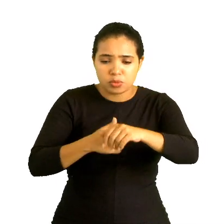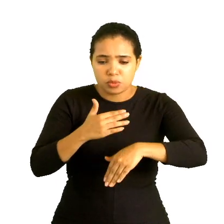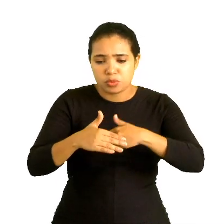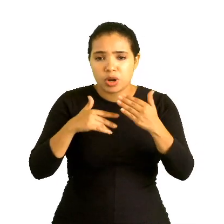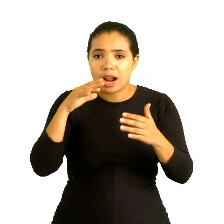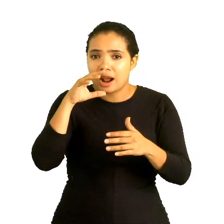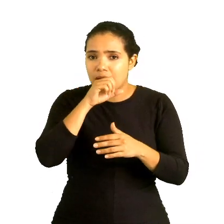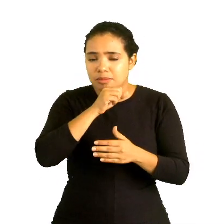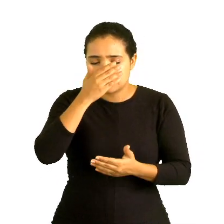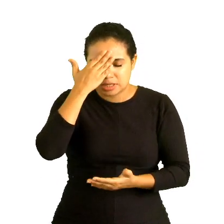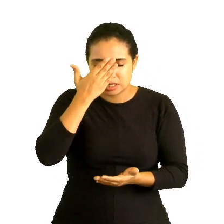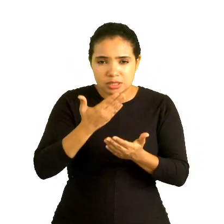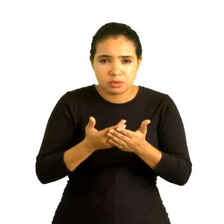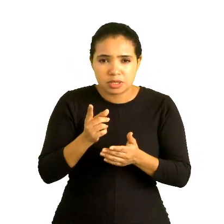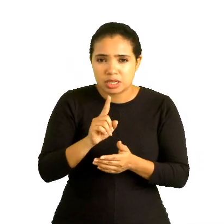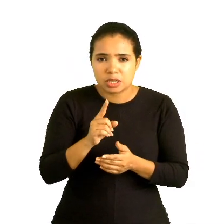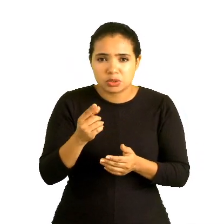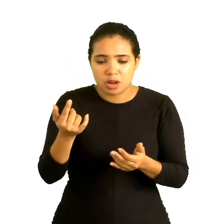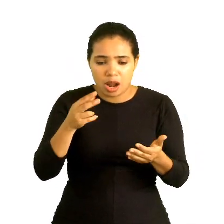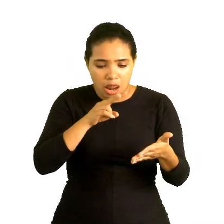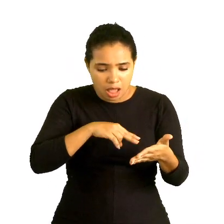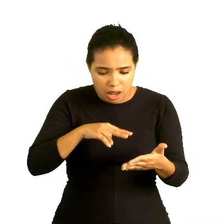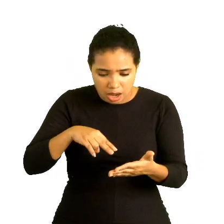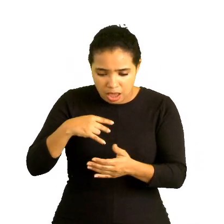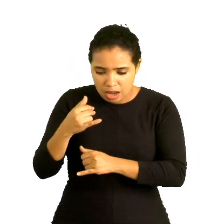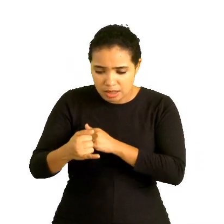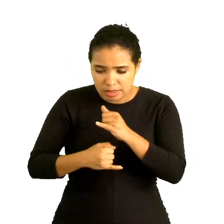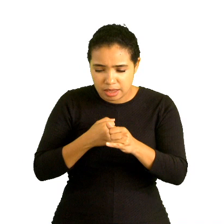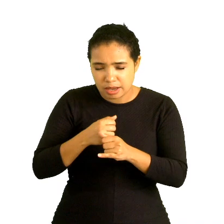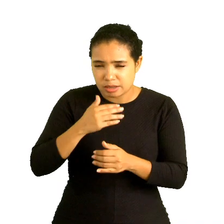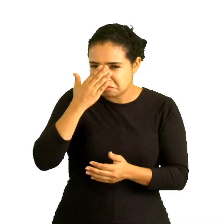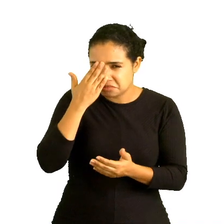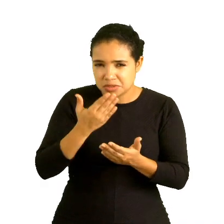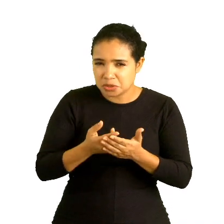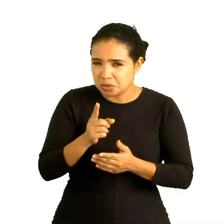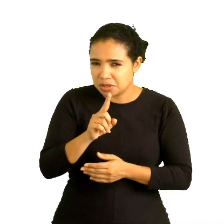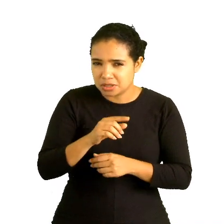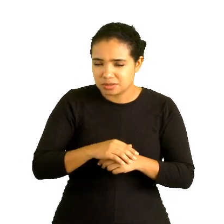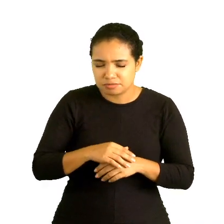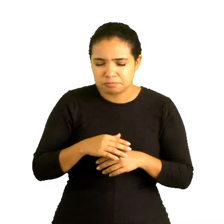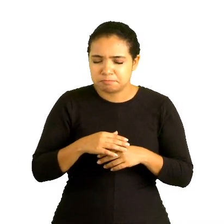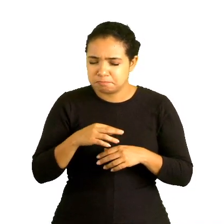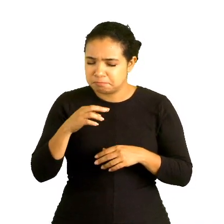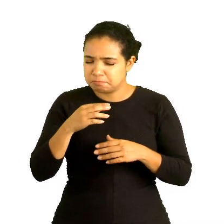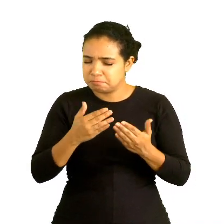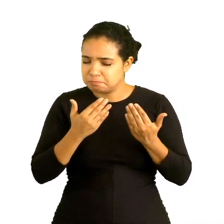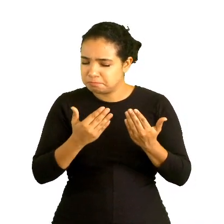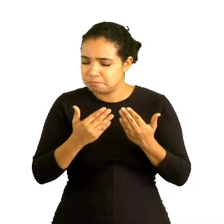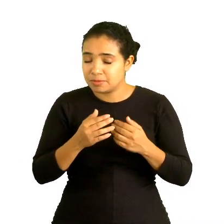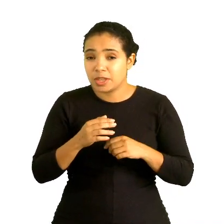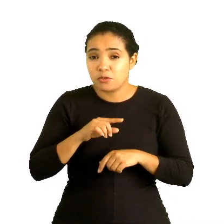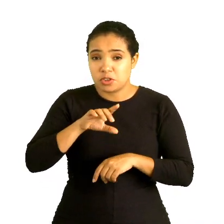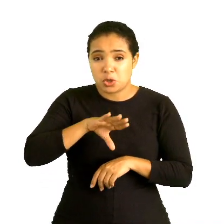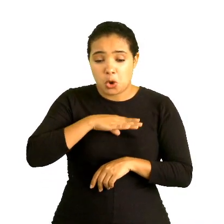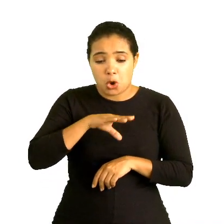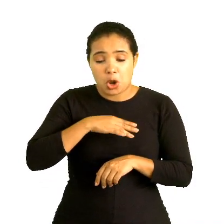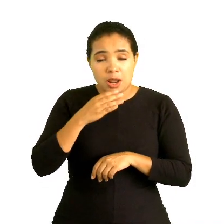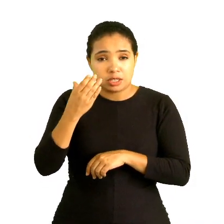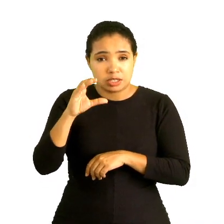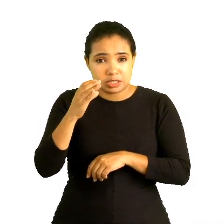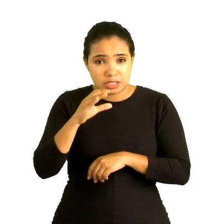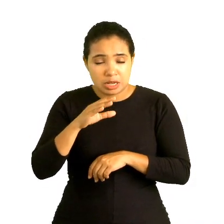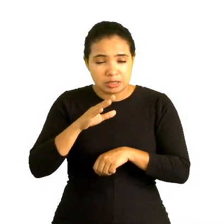Não acredite em tudo que se lê na internet e tenha a coragem de ser um cientista para